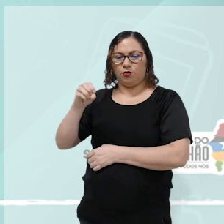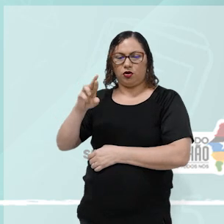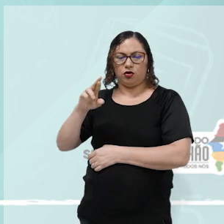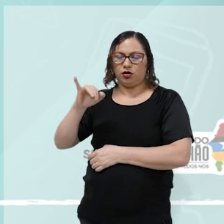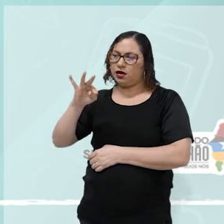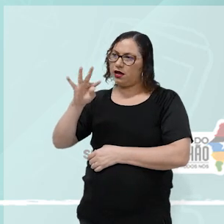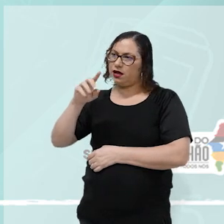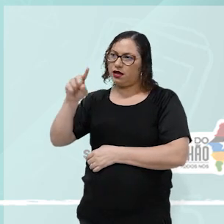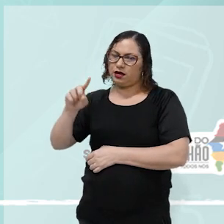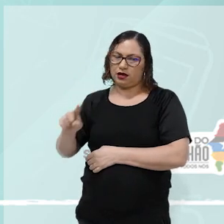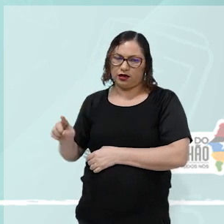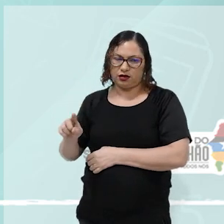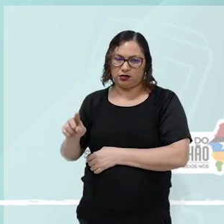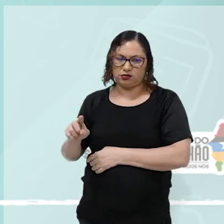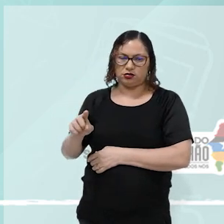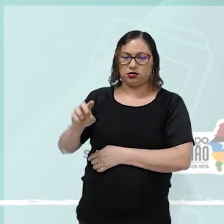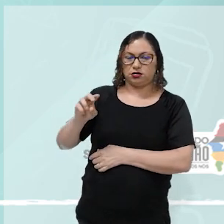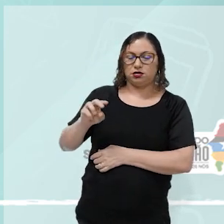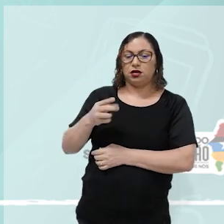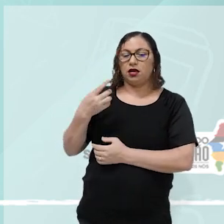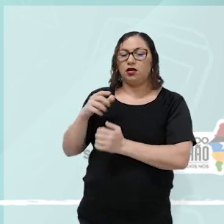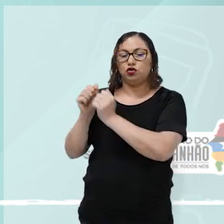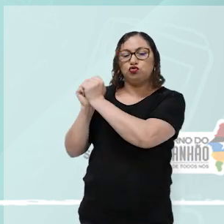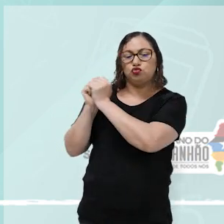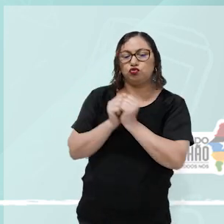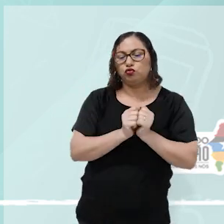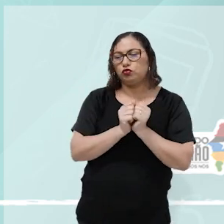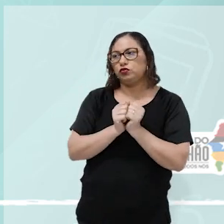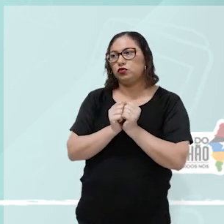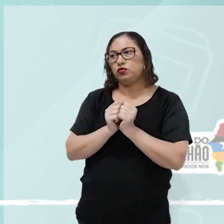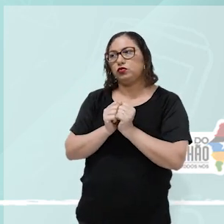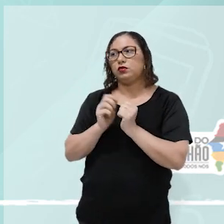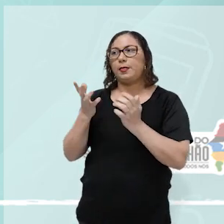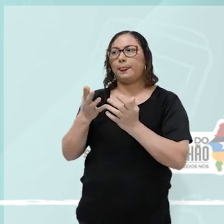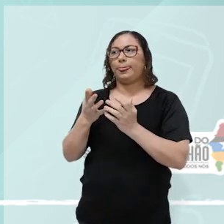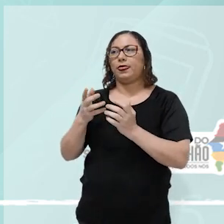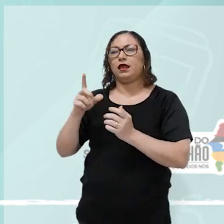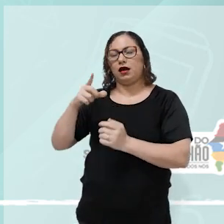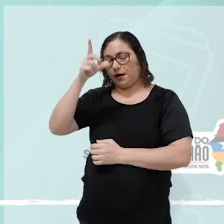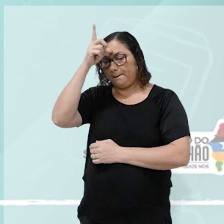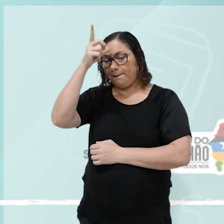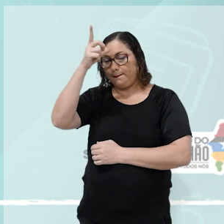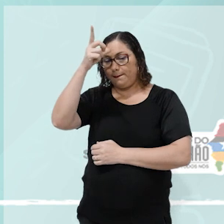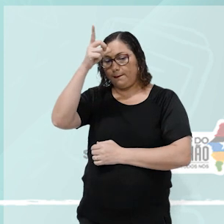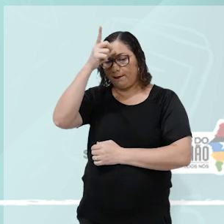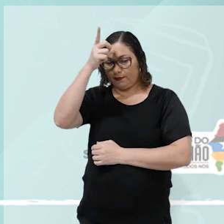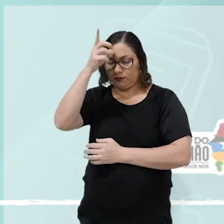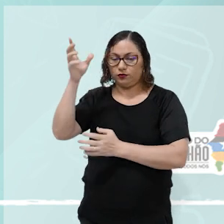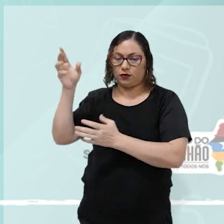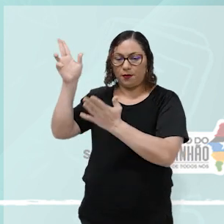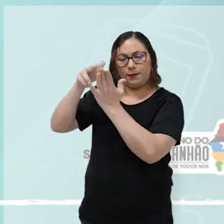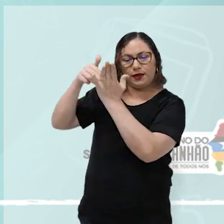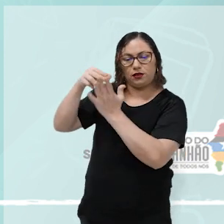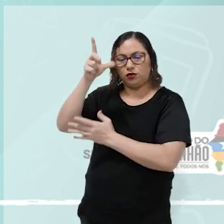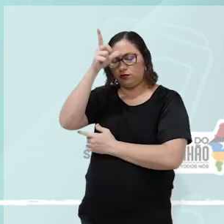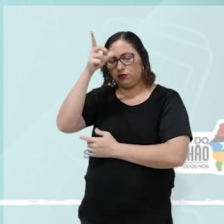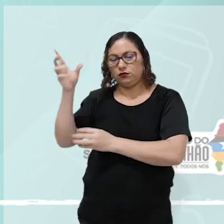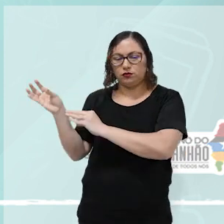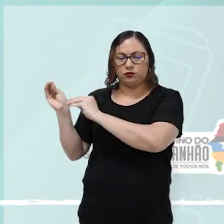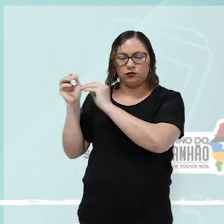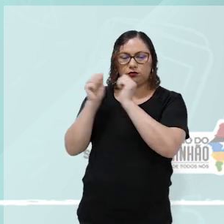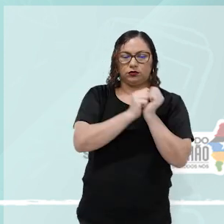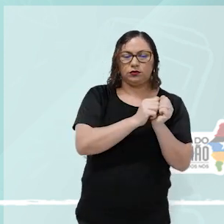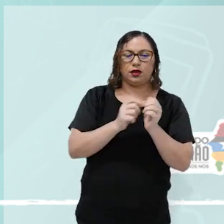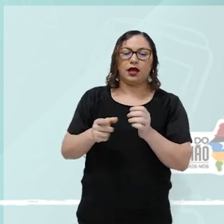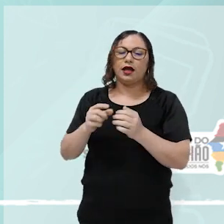que veio junto com o outro, e ele começa, o pintor alemão, perdão, veio um período antes, depois da missão artística